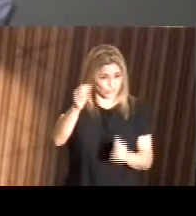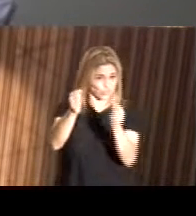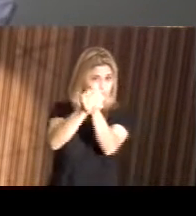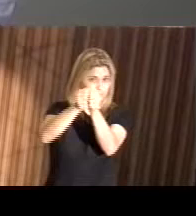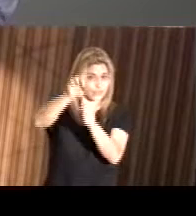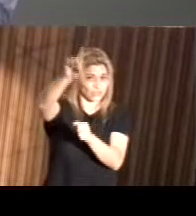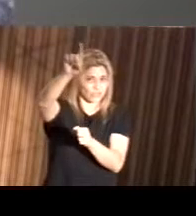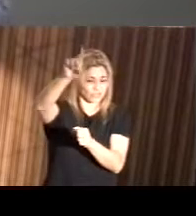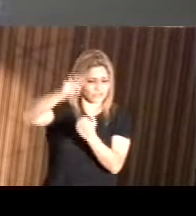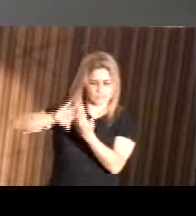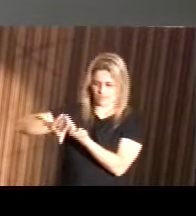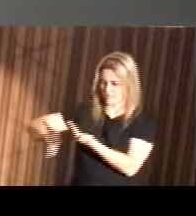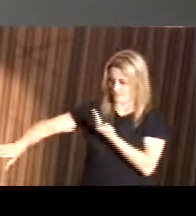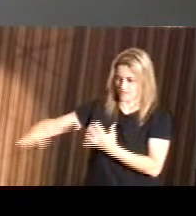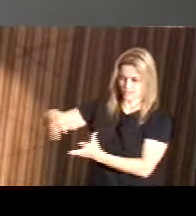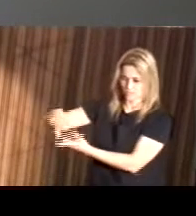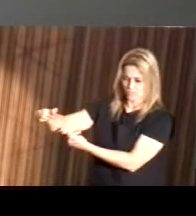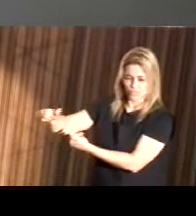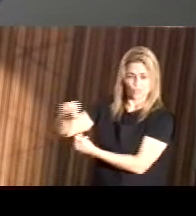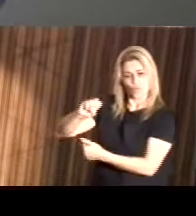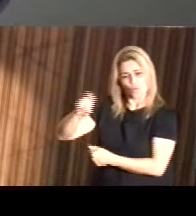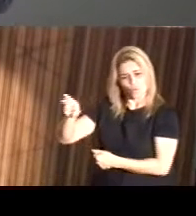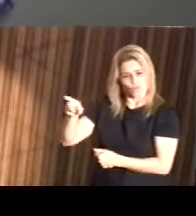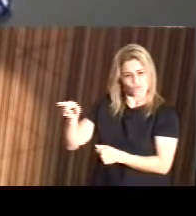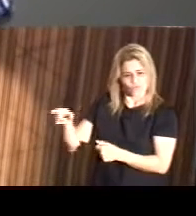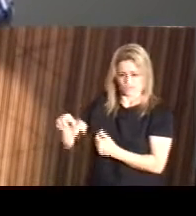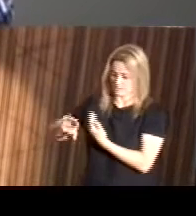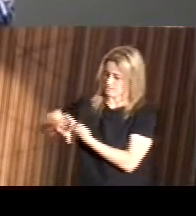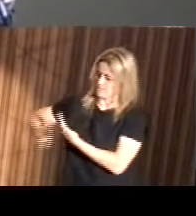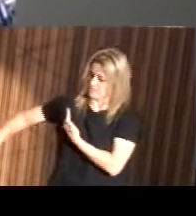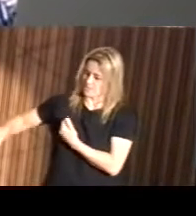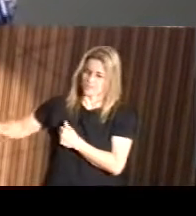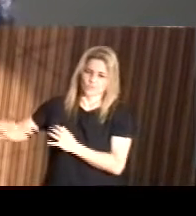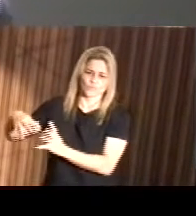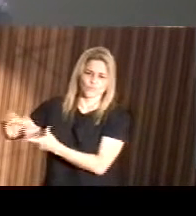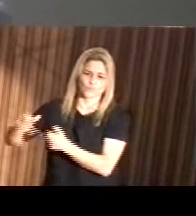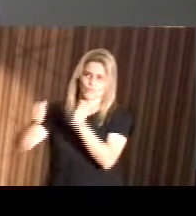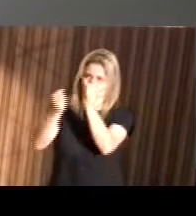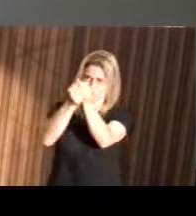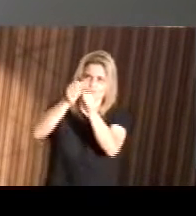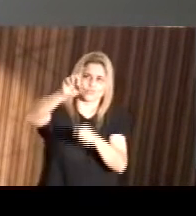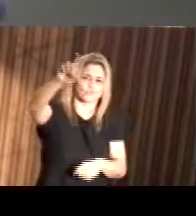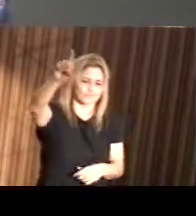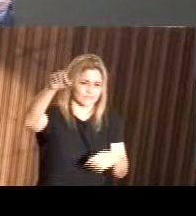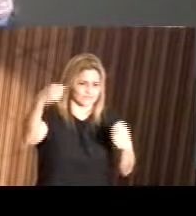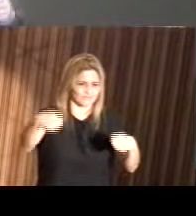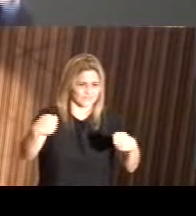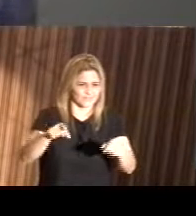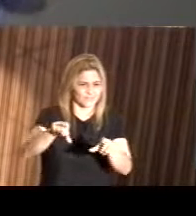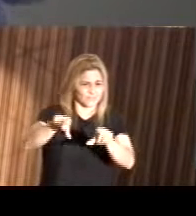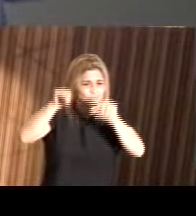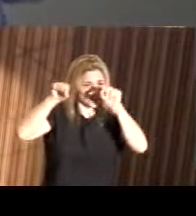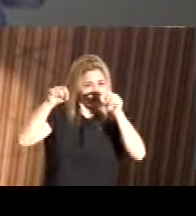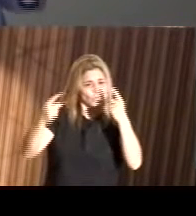Deus. E de alguma maneira a guerra que está dentro de mim vai aparecer do lado de fora da